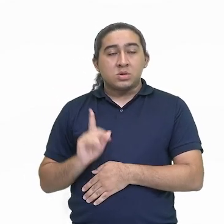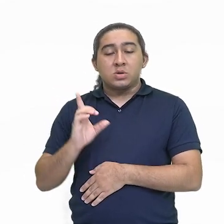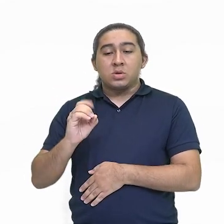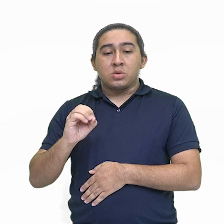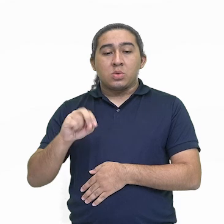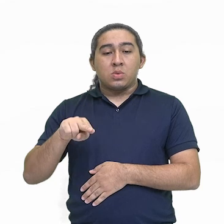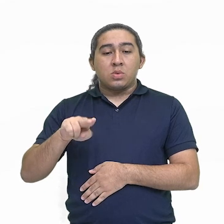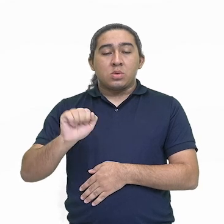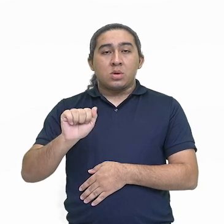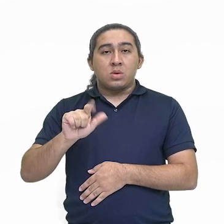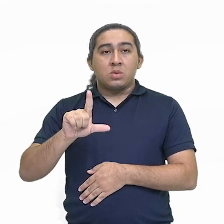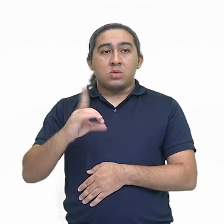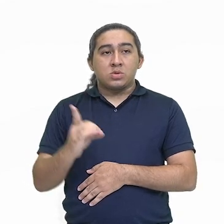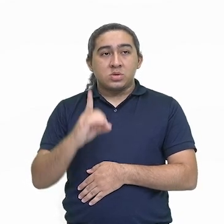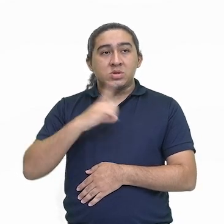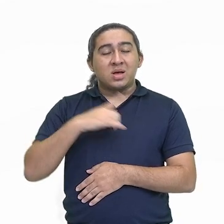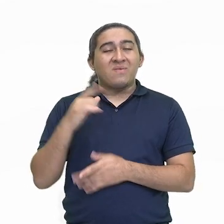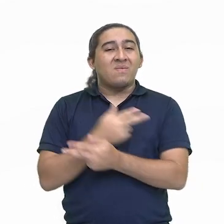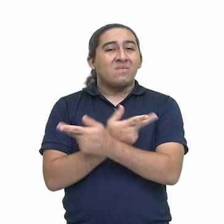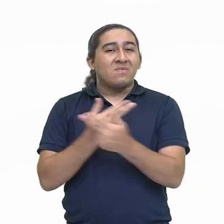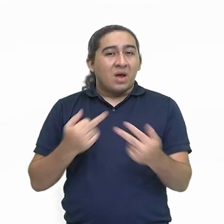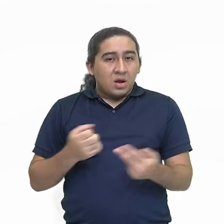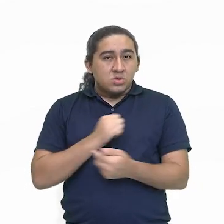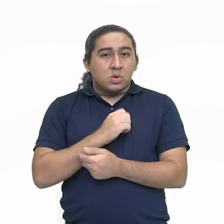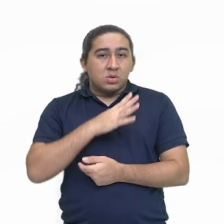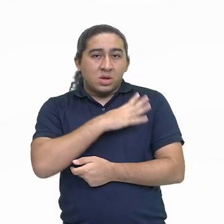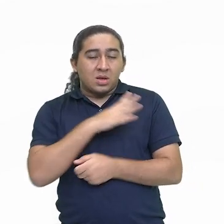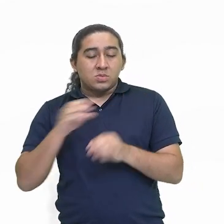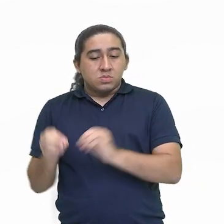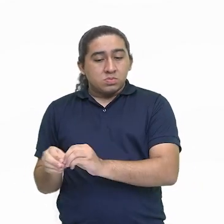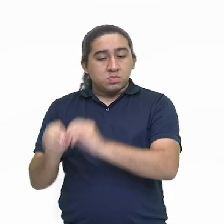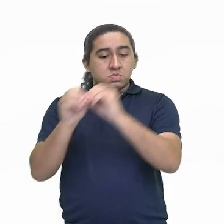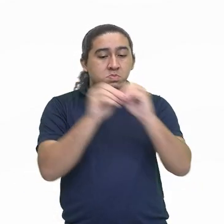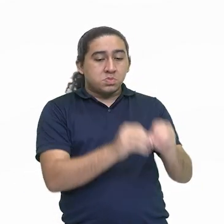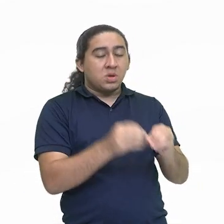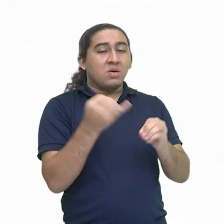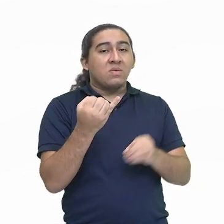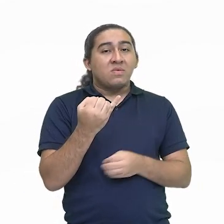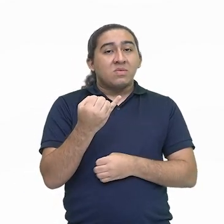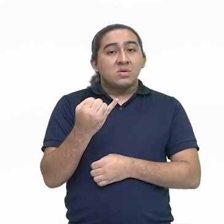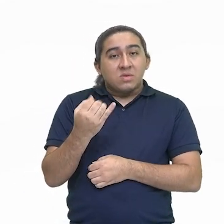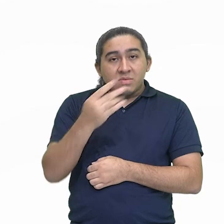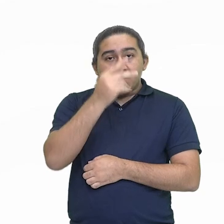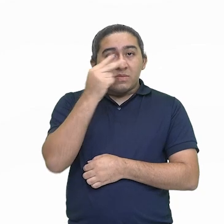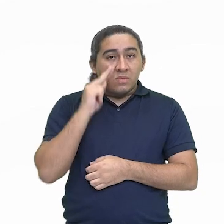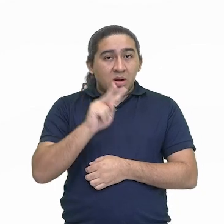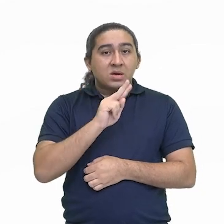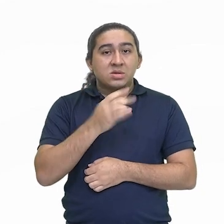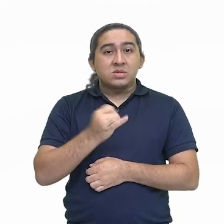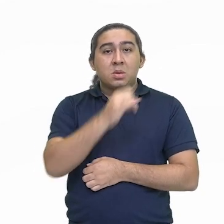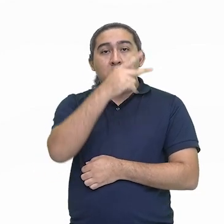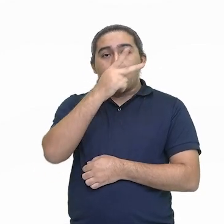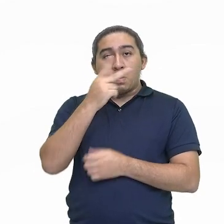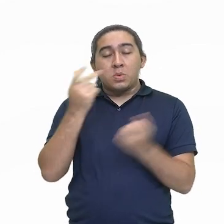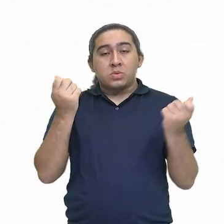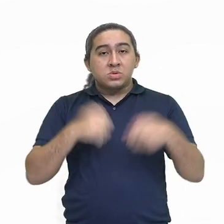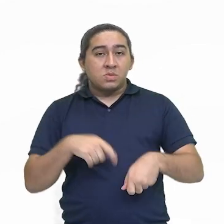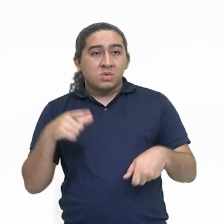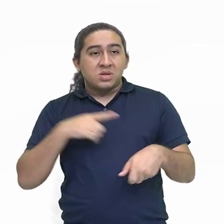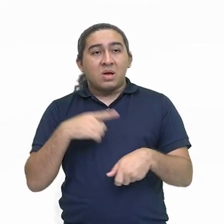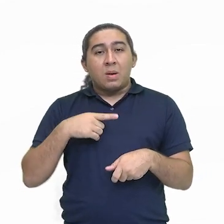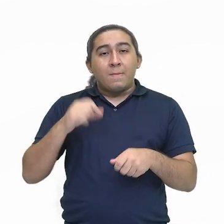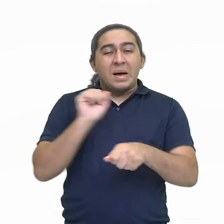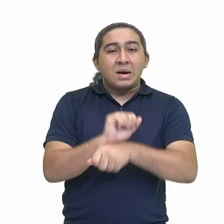Trump, ele deslocou milhares de soldados durante esse período para tentar conter este fluxo migratório, né? Porque